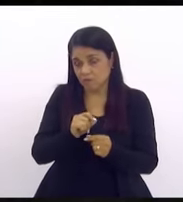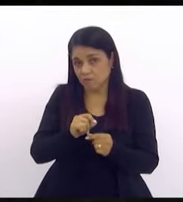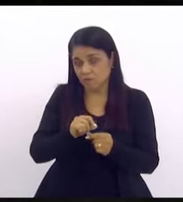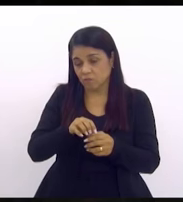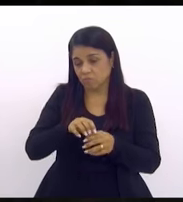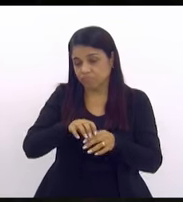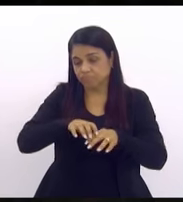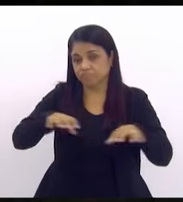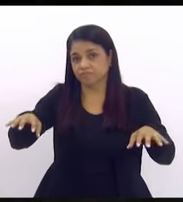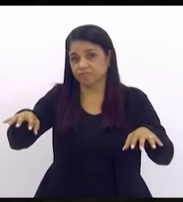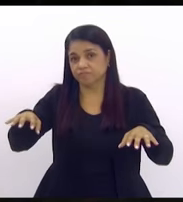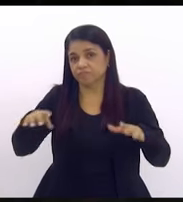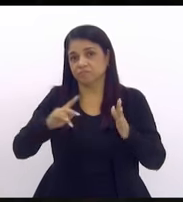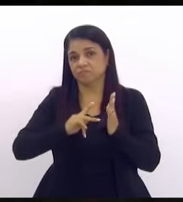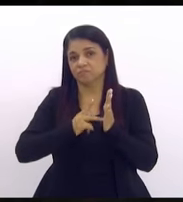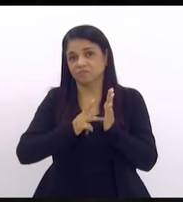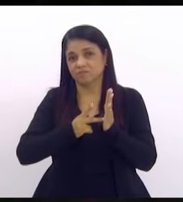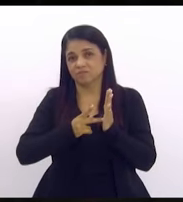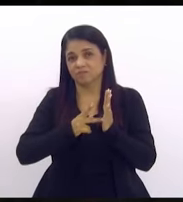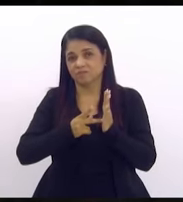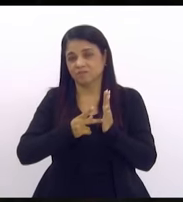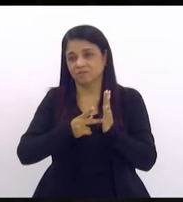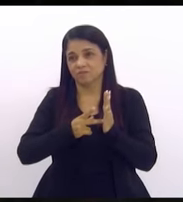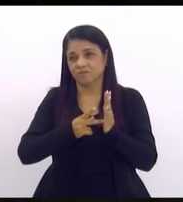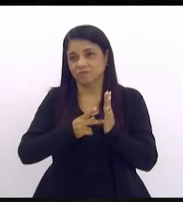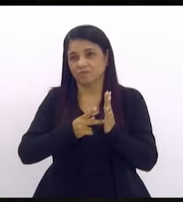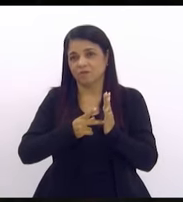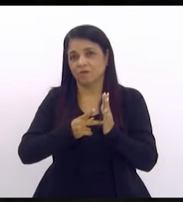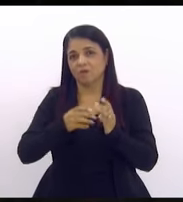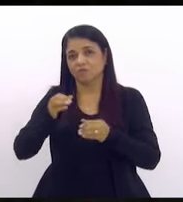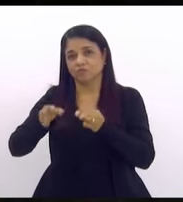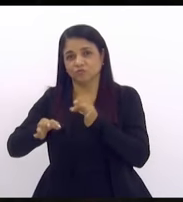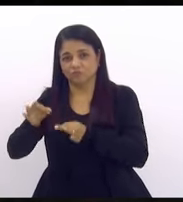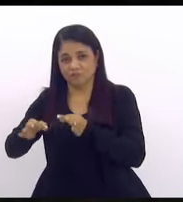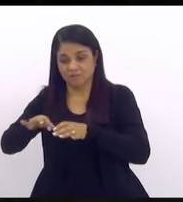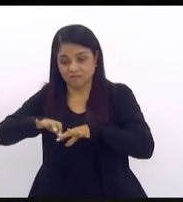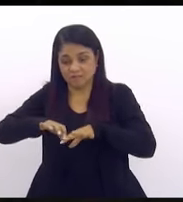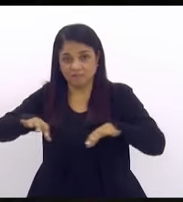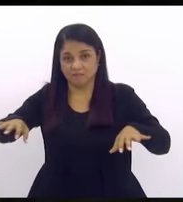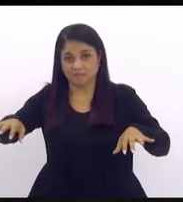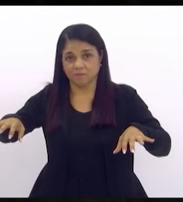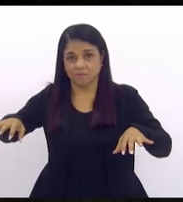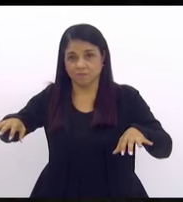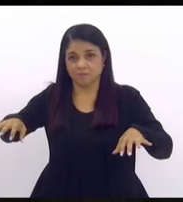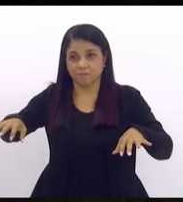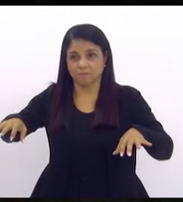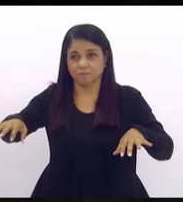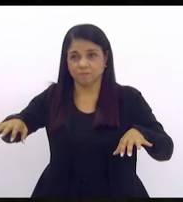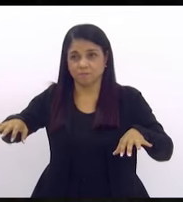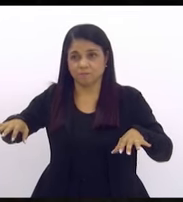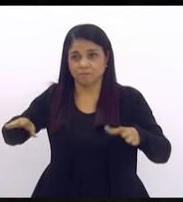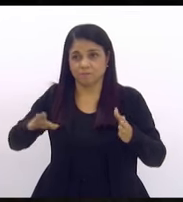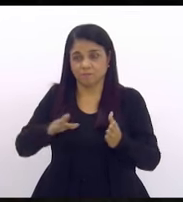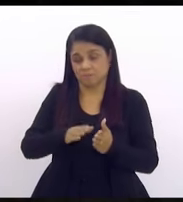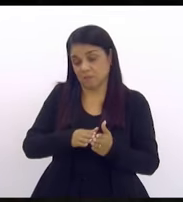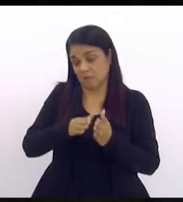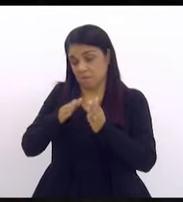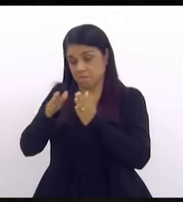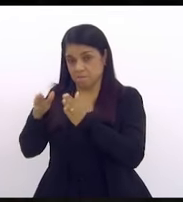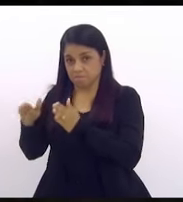dos sindicatos em relação ao judiciário eh em parte podemos